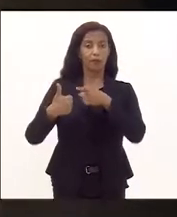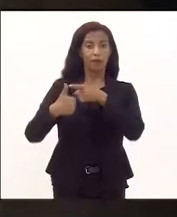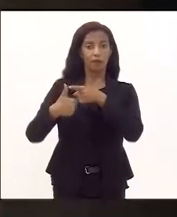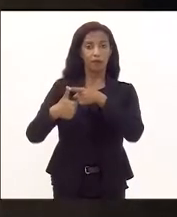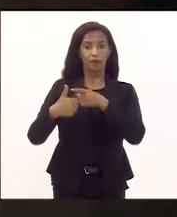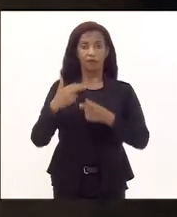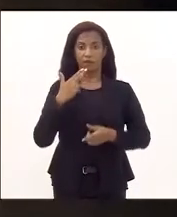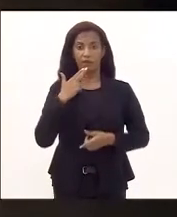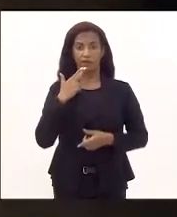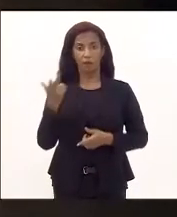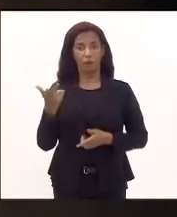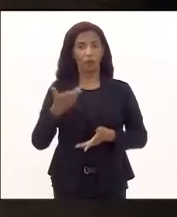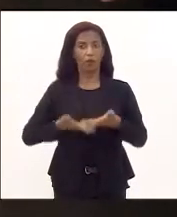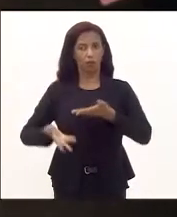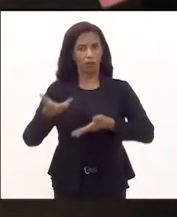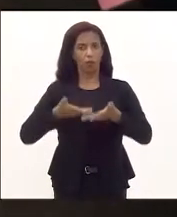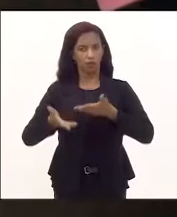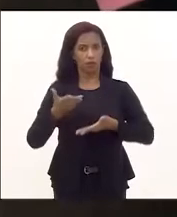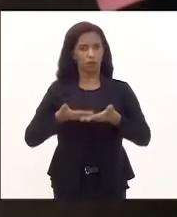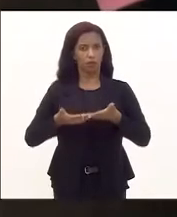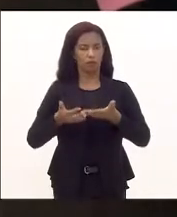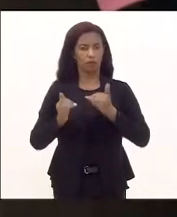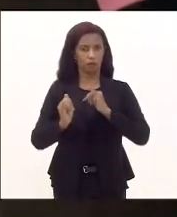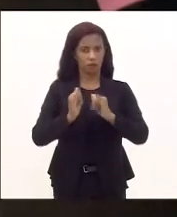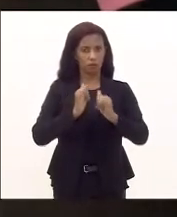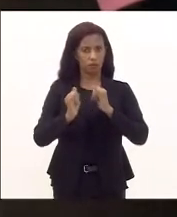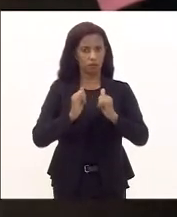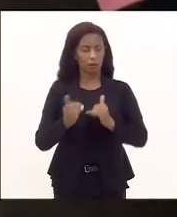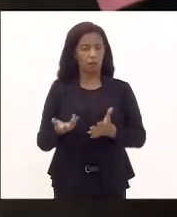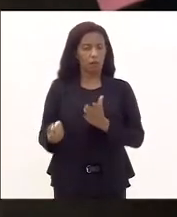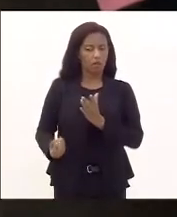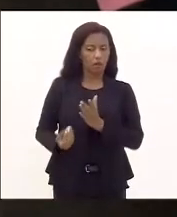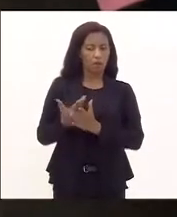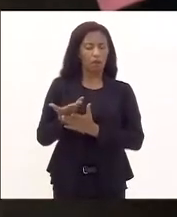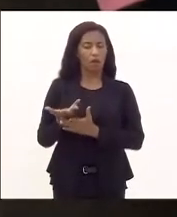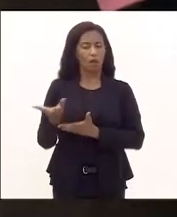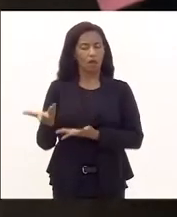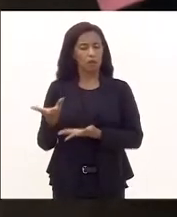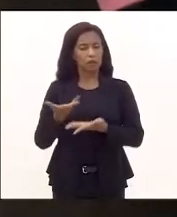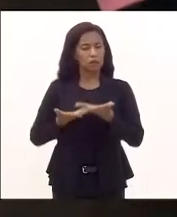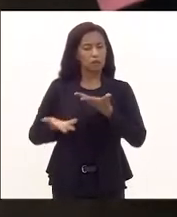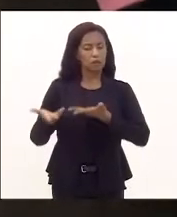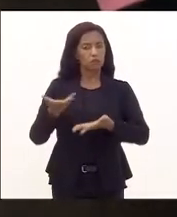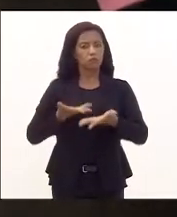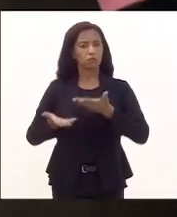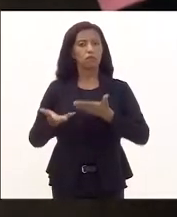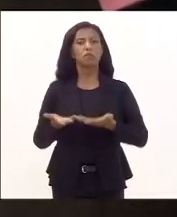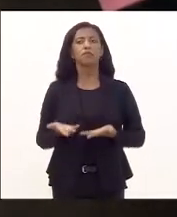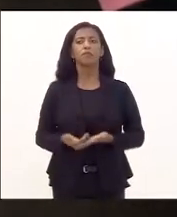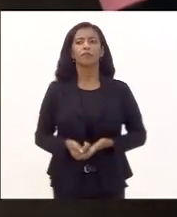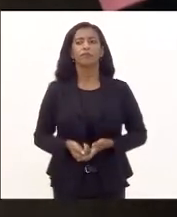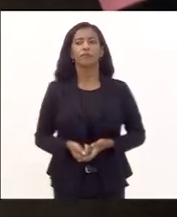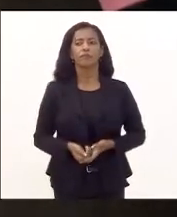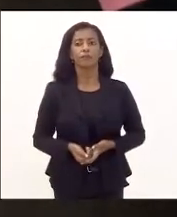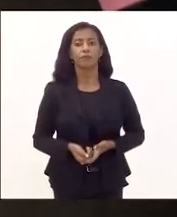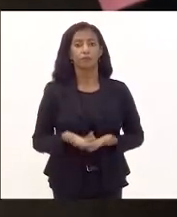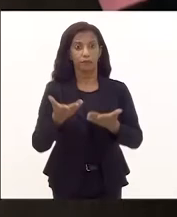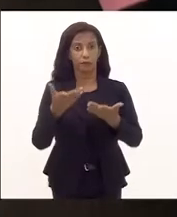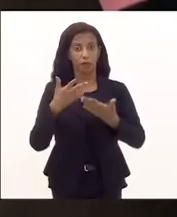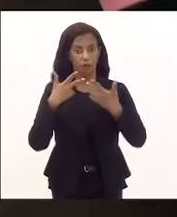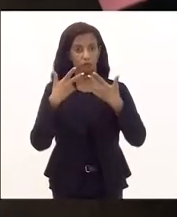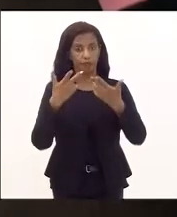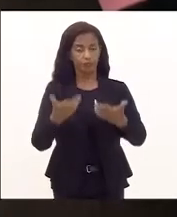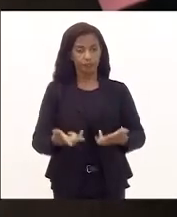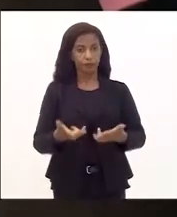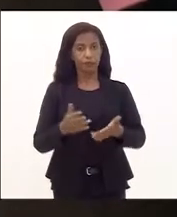dizer que é relevante o compartilhamento das informações, né? Ou seja, criar esse instrumento, esse dispositivo, que Vossa Excelência acabou de